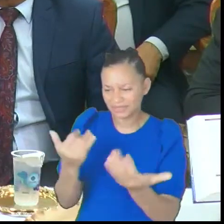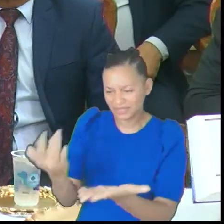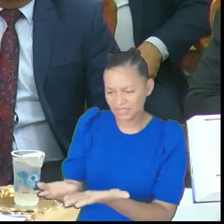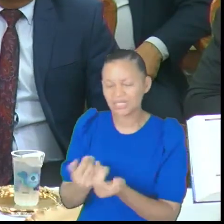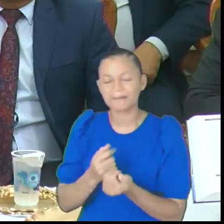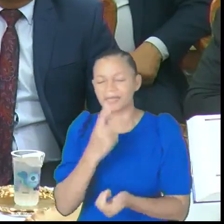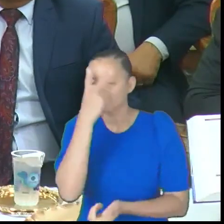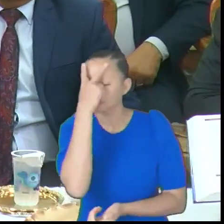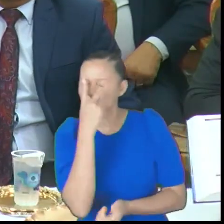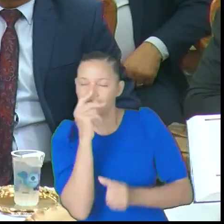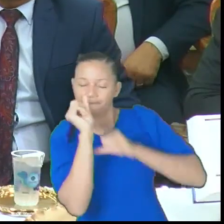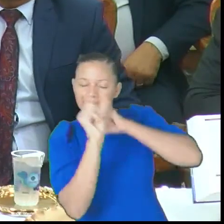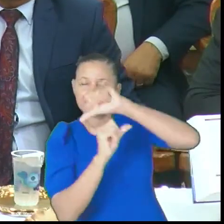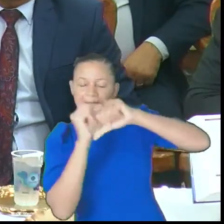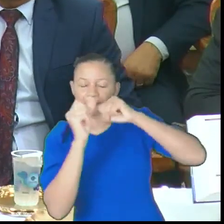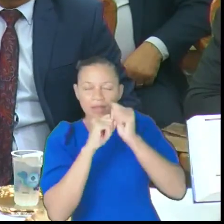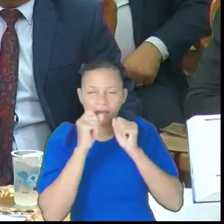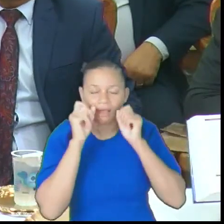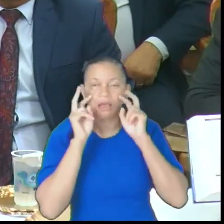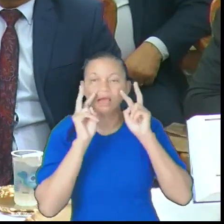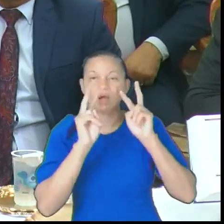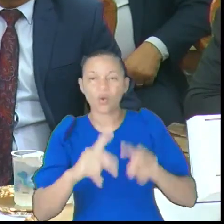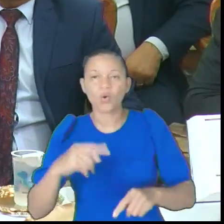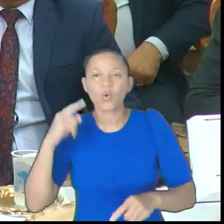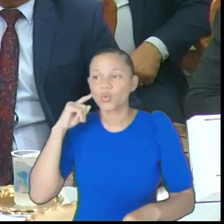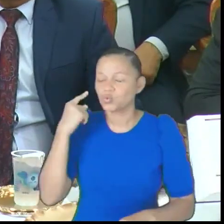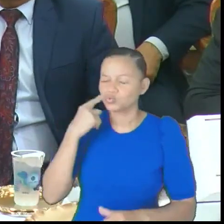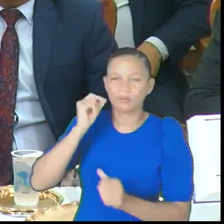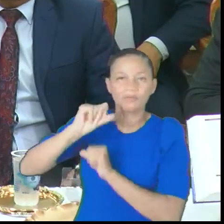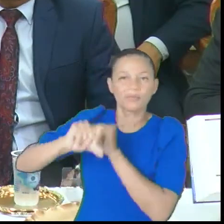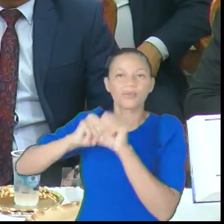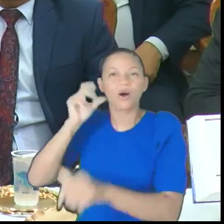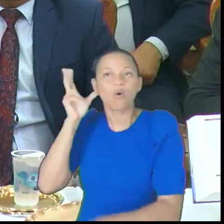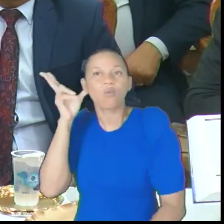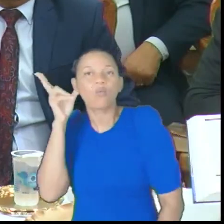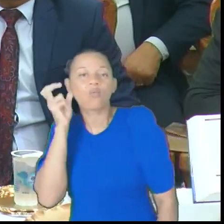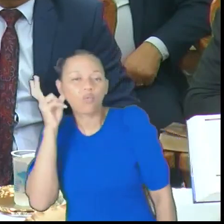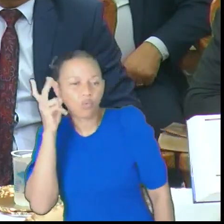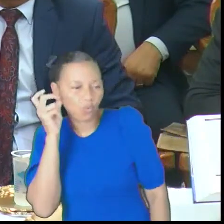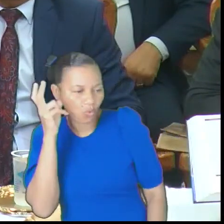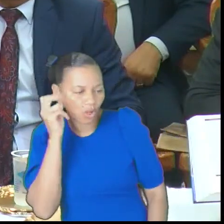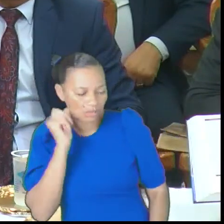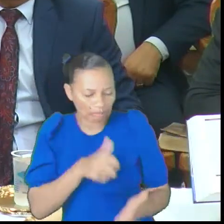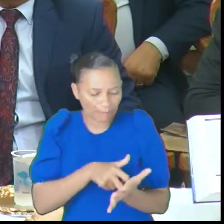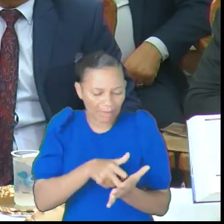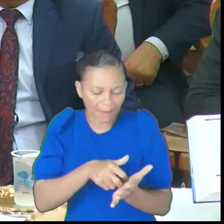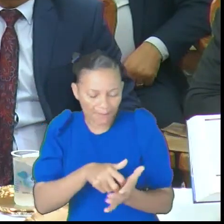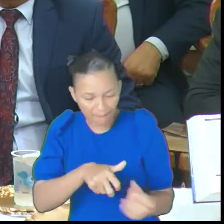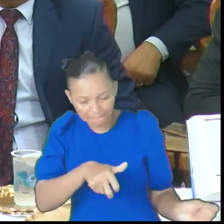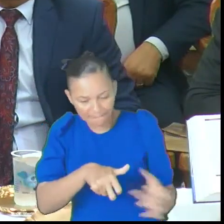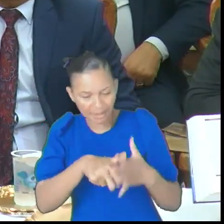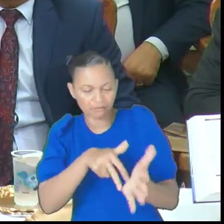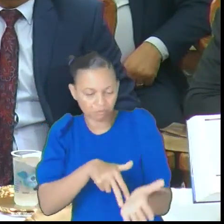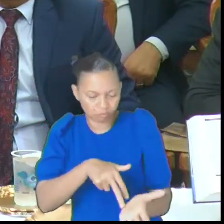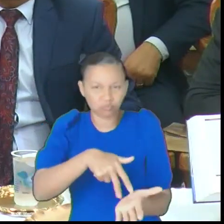cegos, dando audição aos surdos, curando os coxos, fazendo maravilhas